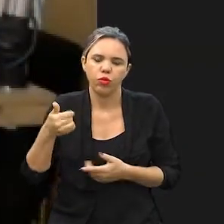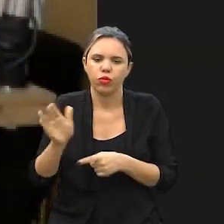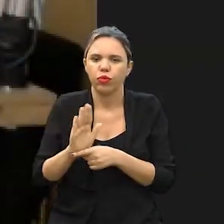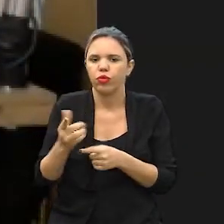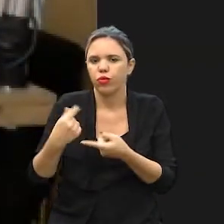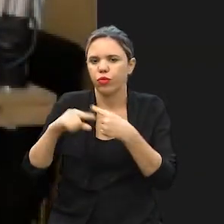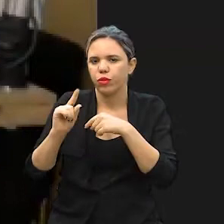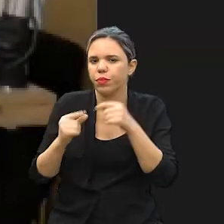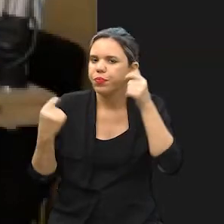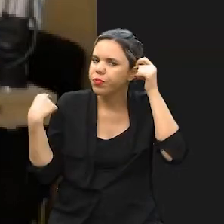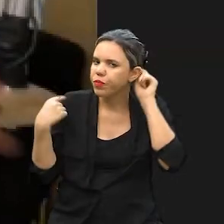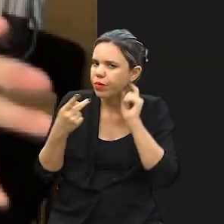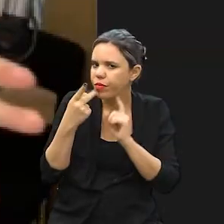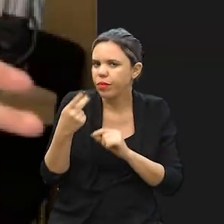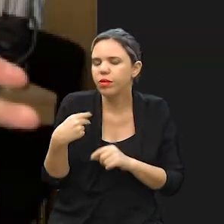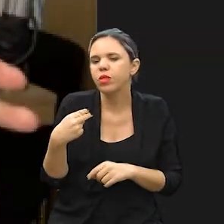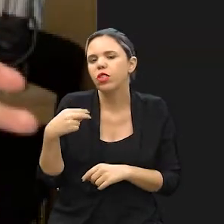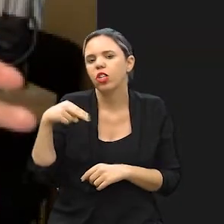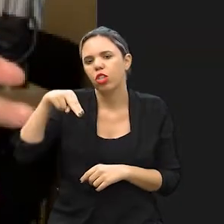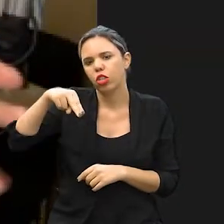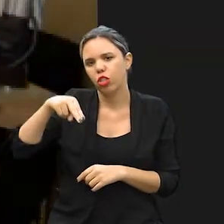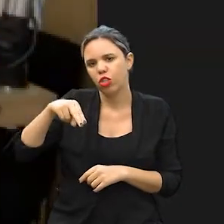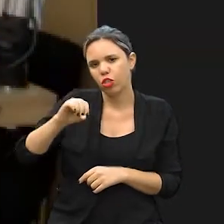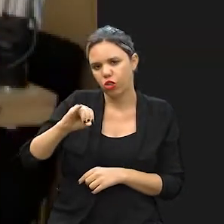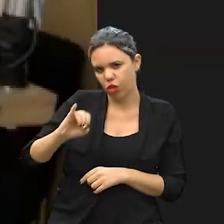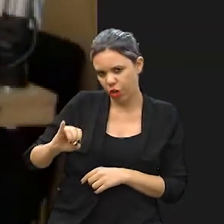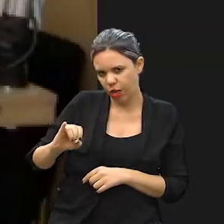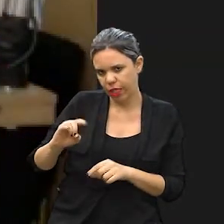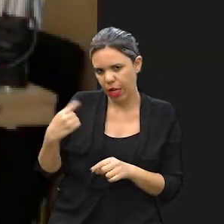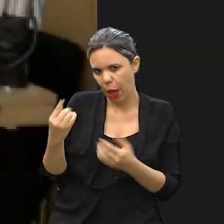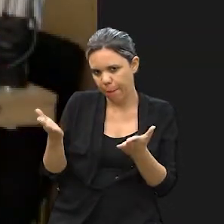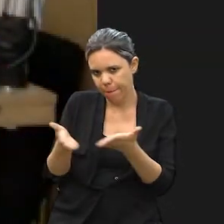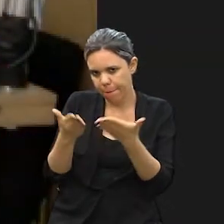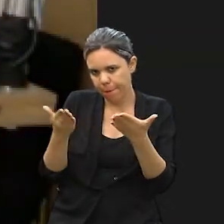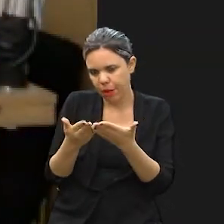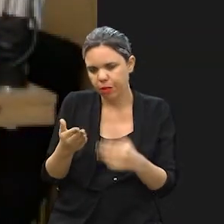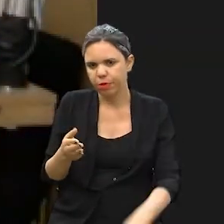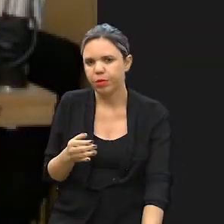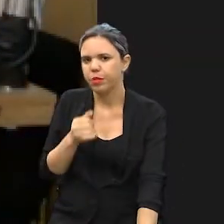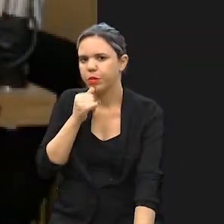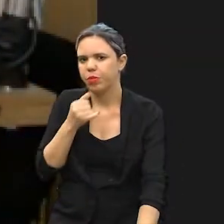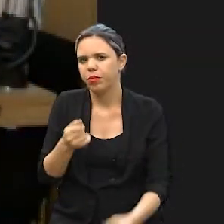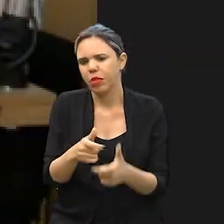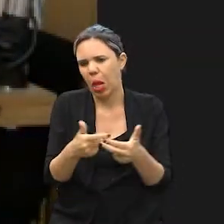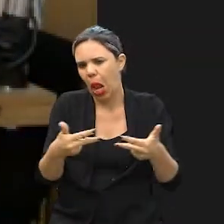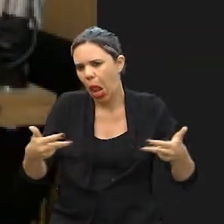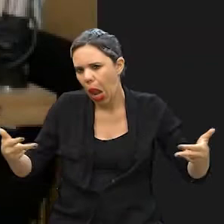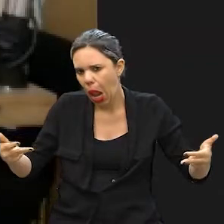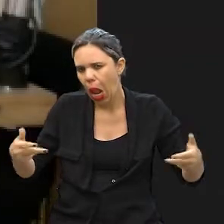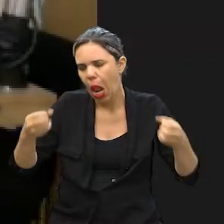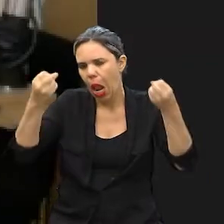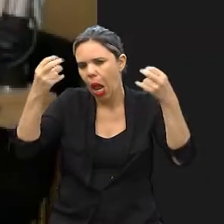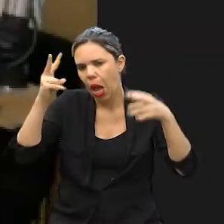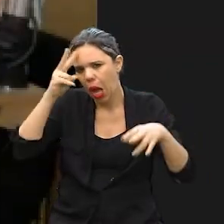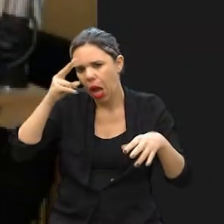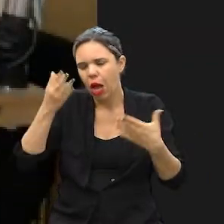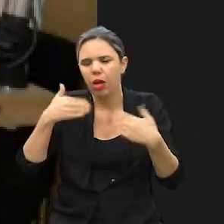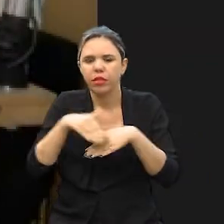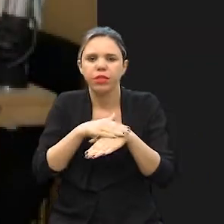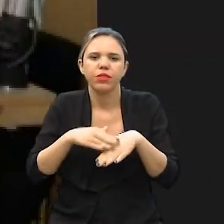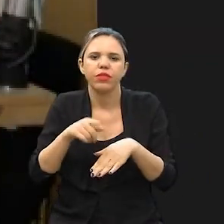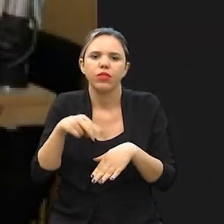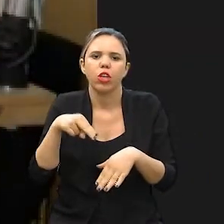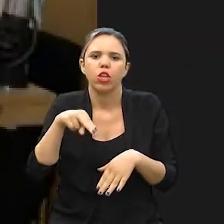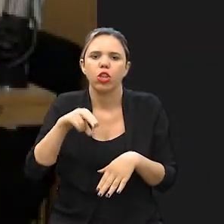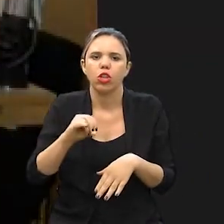vídeo que fez sucesso, foi o Nói que é Pobre. Porque o Nói que é Pobre, ele dá lastro para um monte de coisa. Numa conversa, você